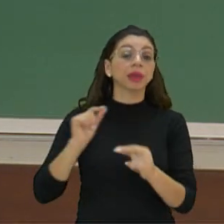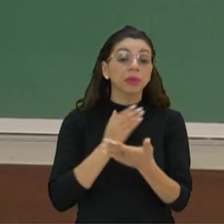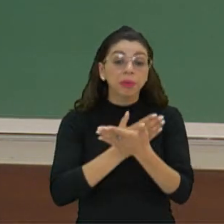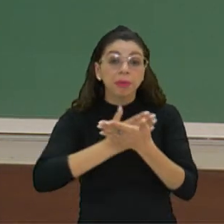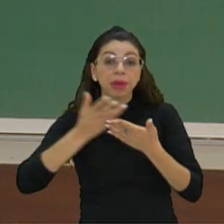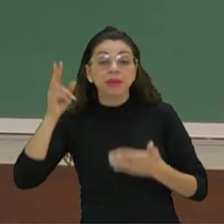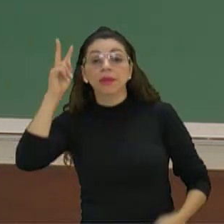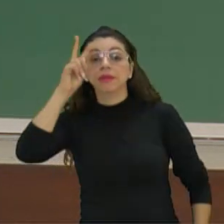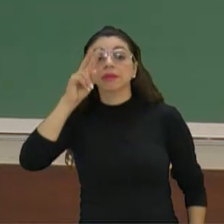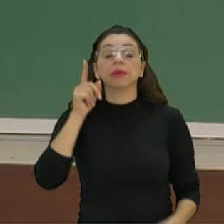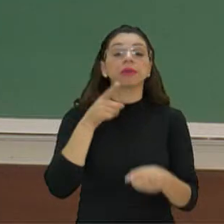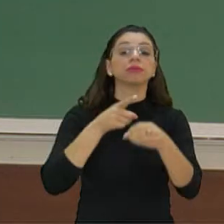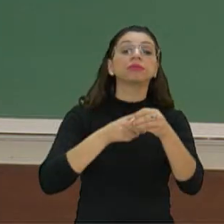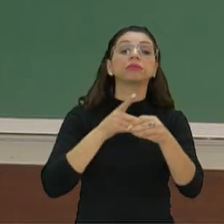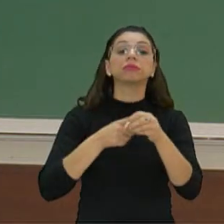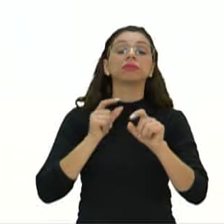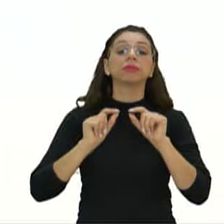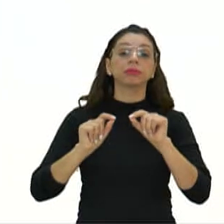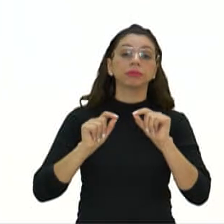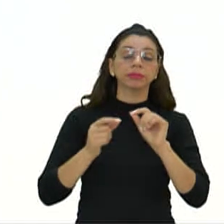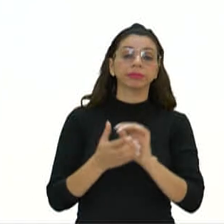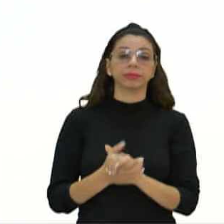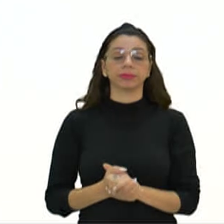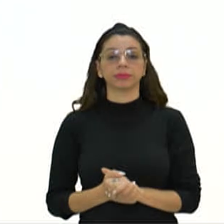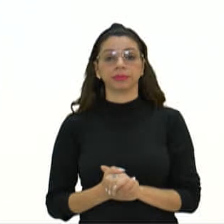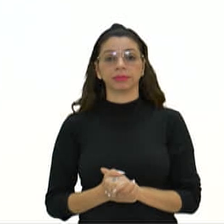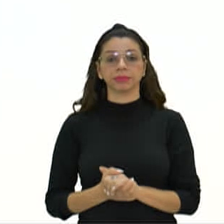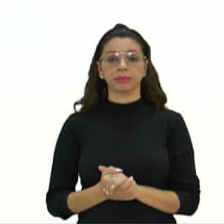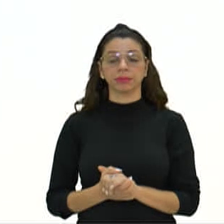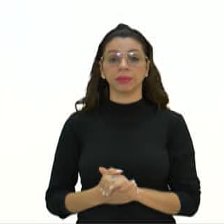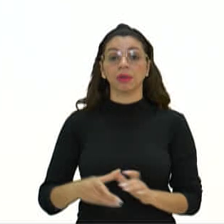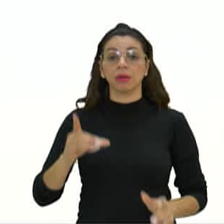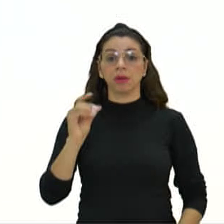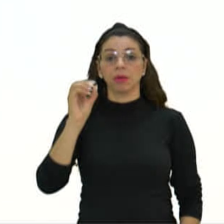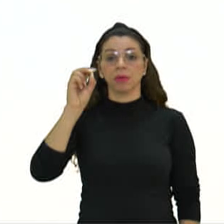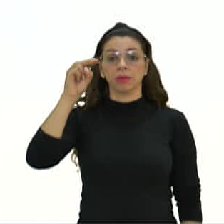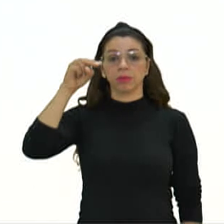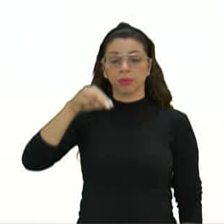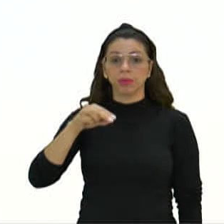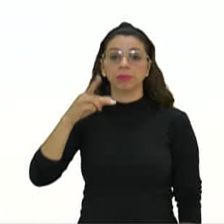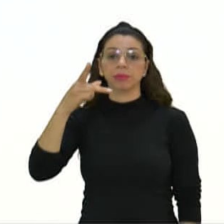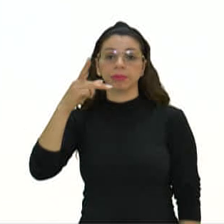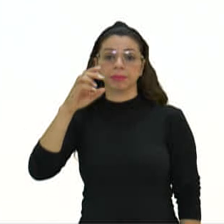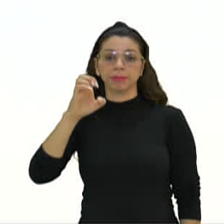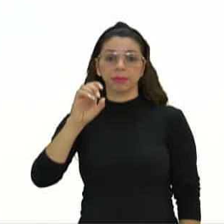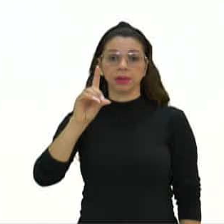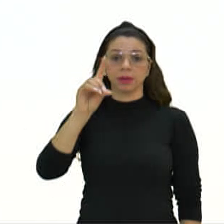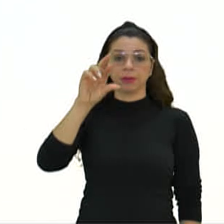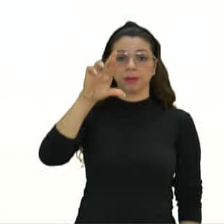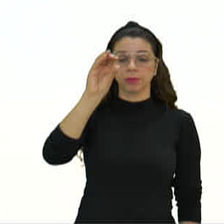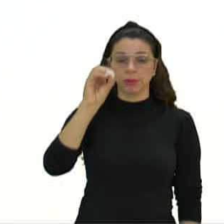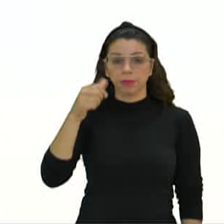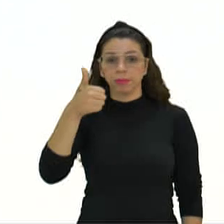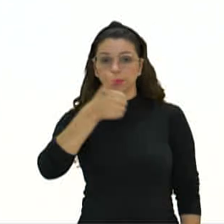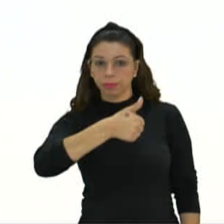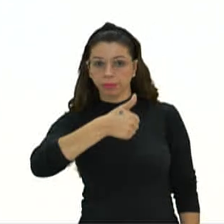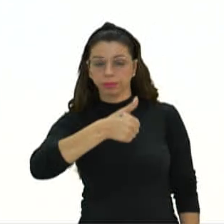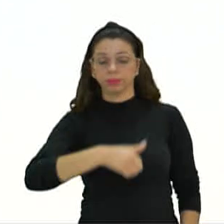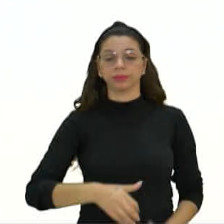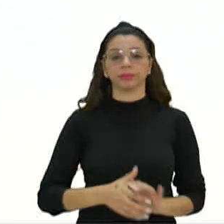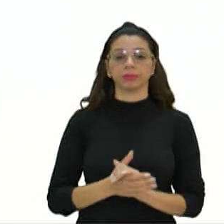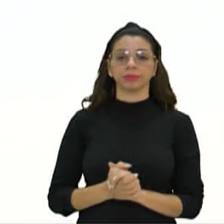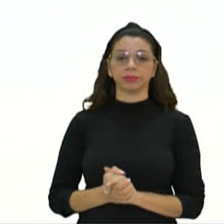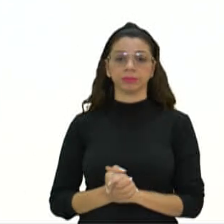história da cidade de Petrópolis? It begins with Dom Pedro I. Começa com Dom Pedro